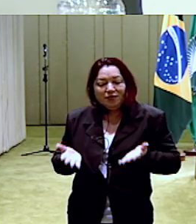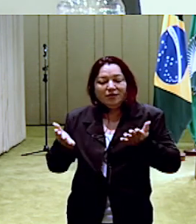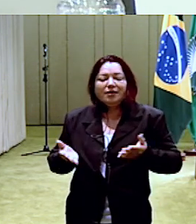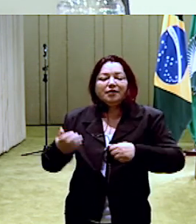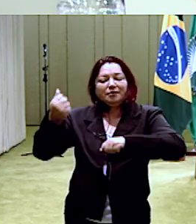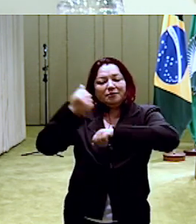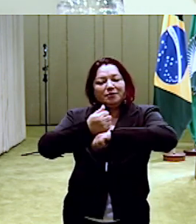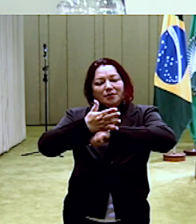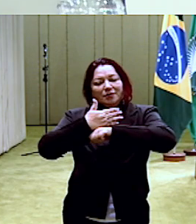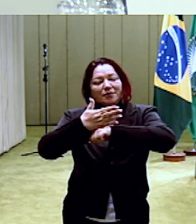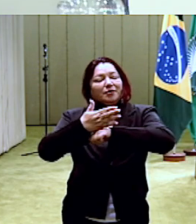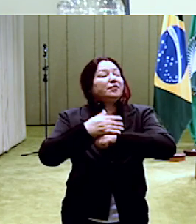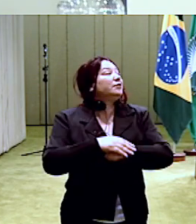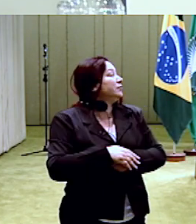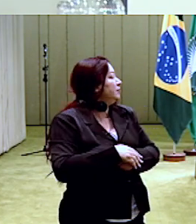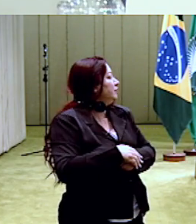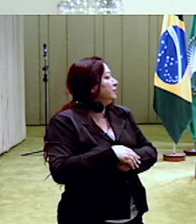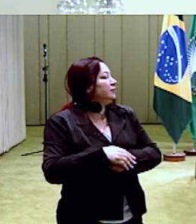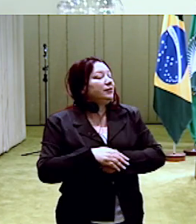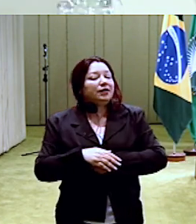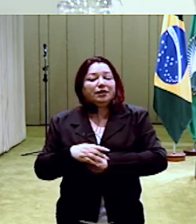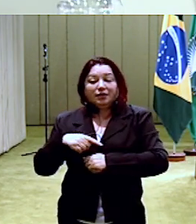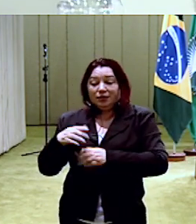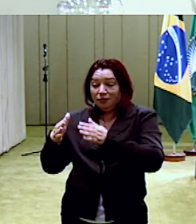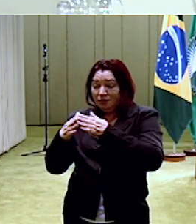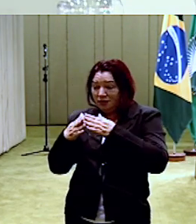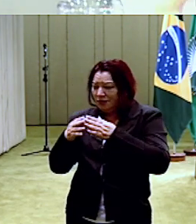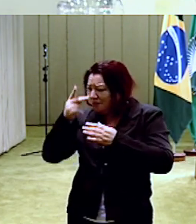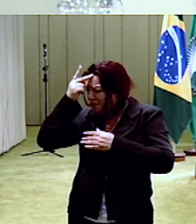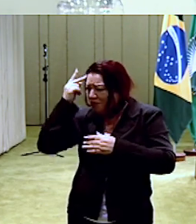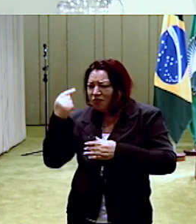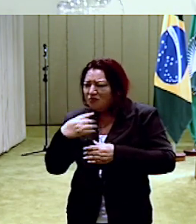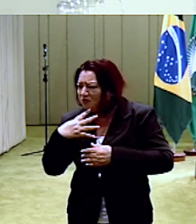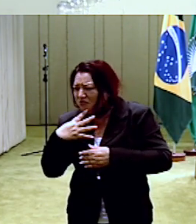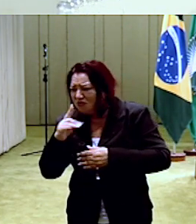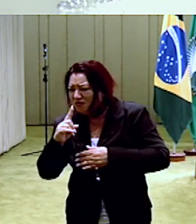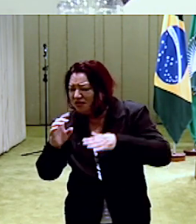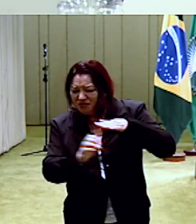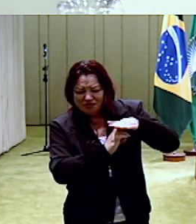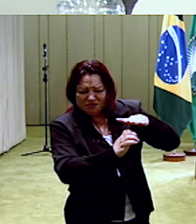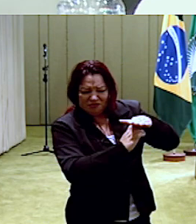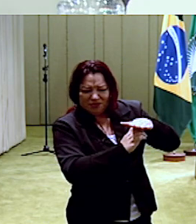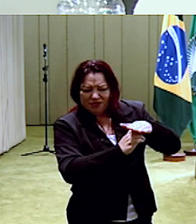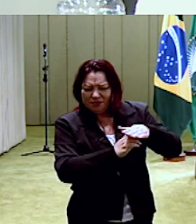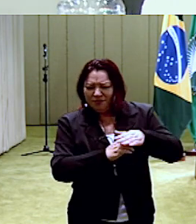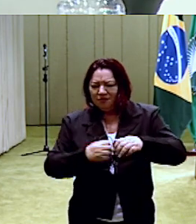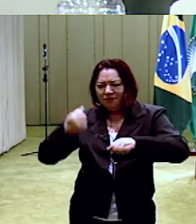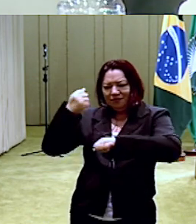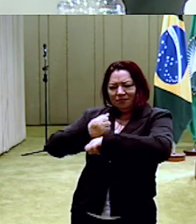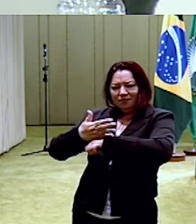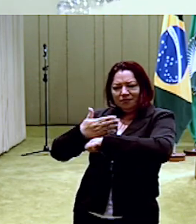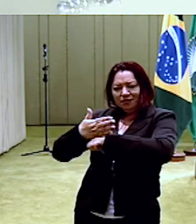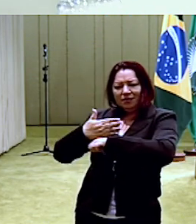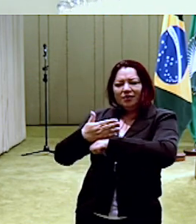embaixada. Isso facilita, por exemplo, se um pedido de visto de uma pessoa desconhecida, de uma empresa desconhecida, me fosse apresentada pela